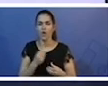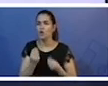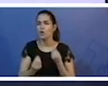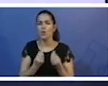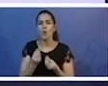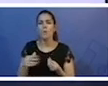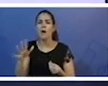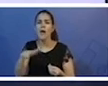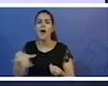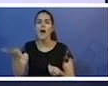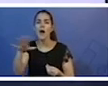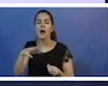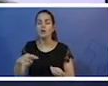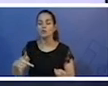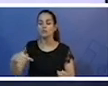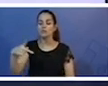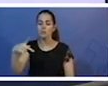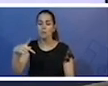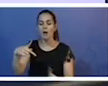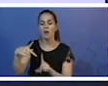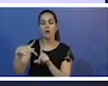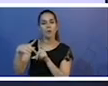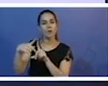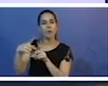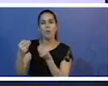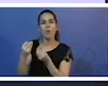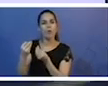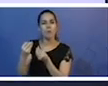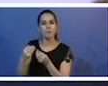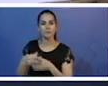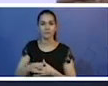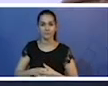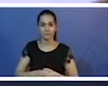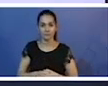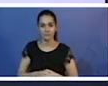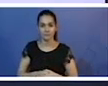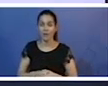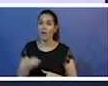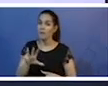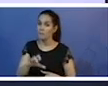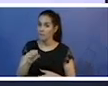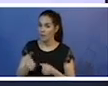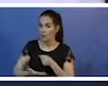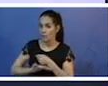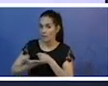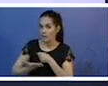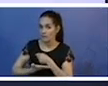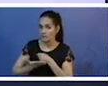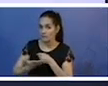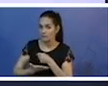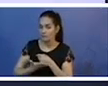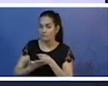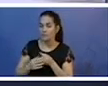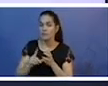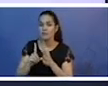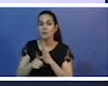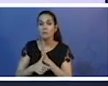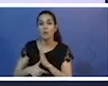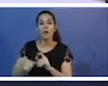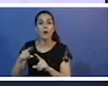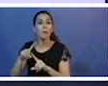do paralelogramo? A área do paralelogramo é, eu pego uma base e eu